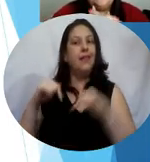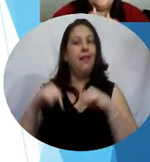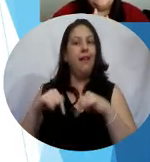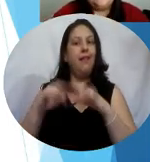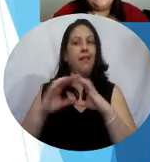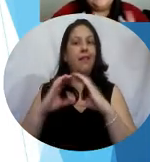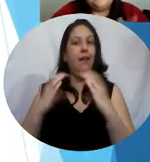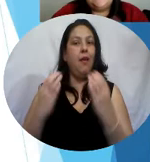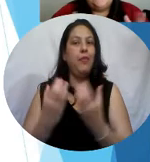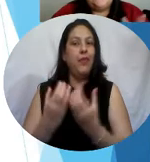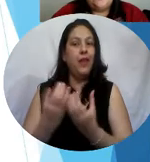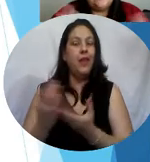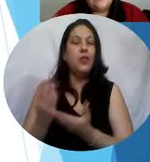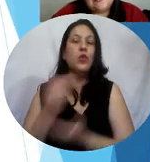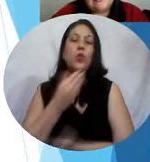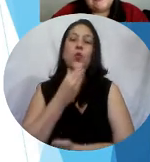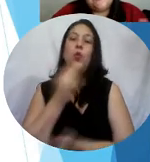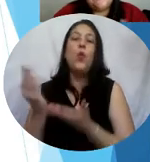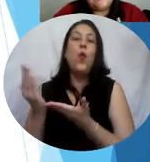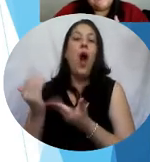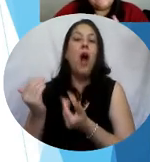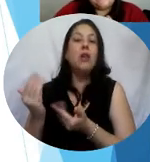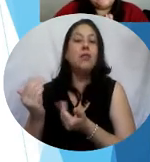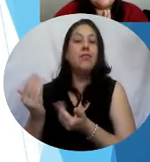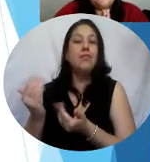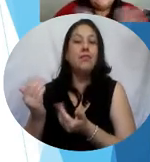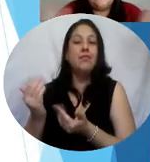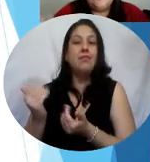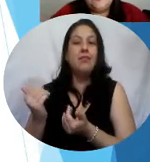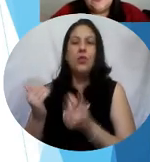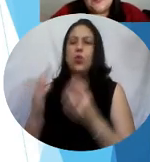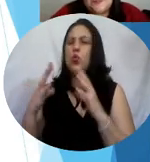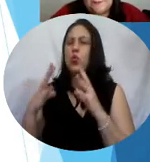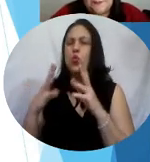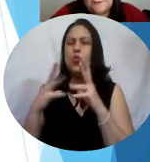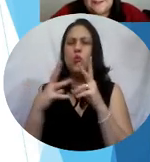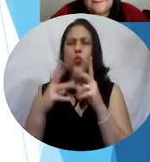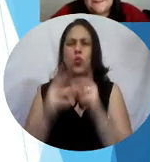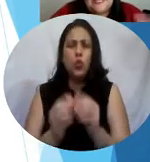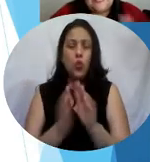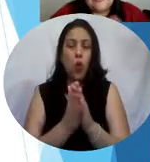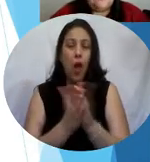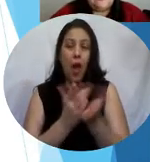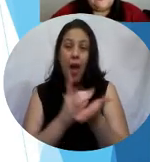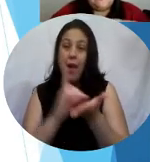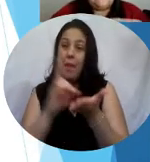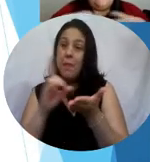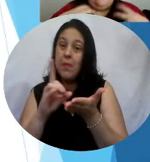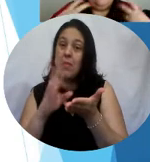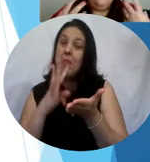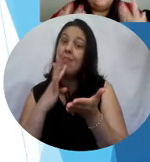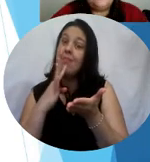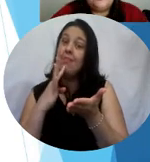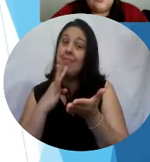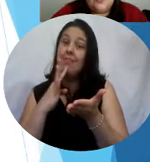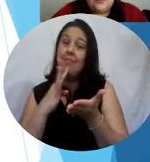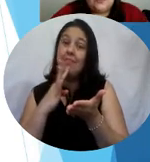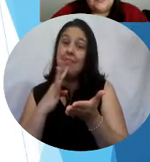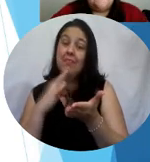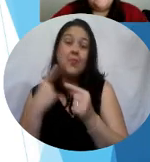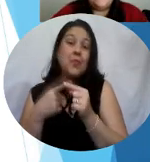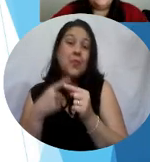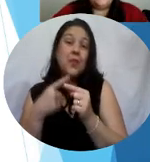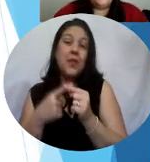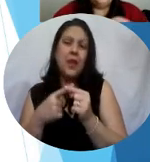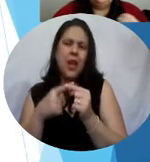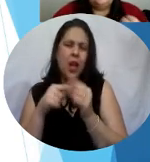que o adolescente ele sabe tudo sobre a Bíblia. Então, ele se aprofundou tanto no estudo